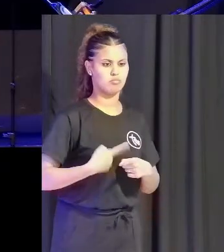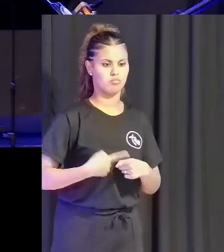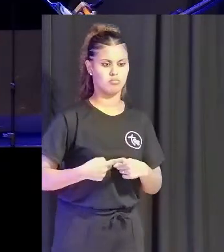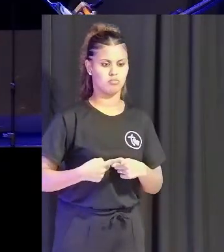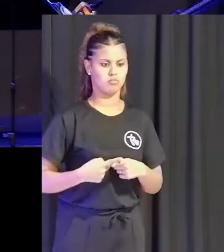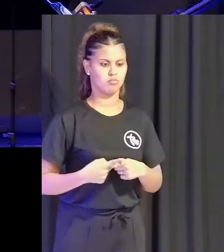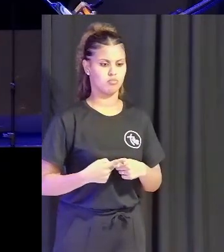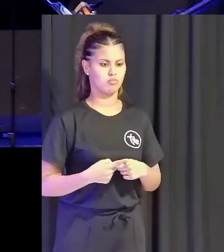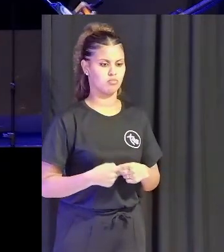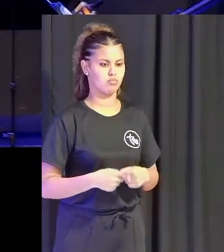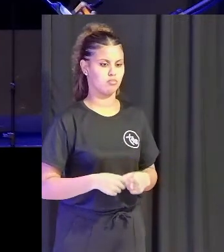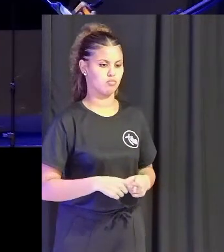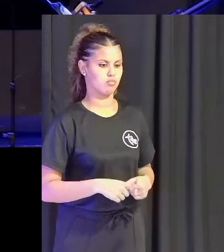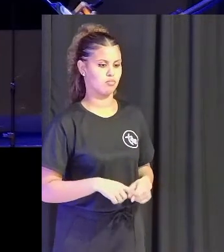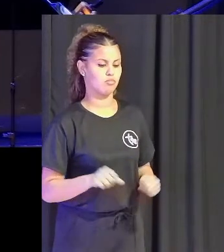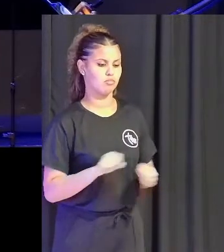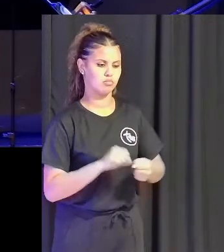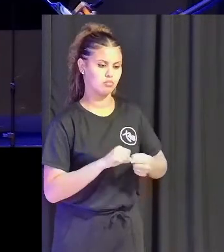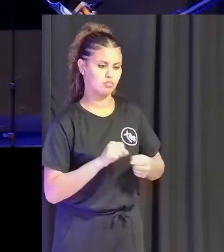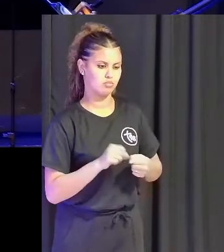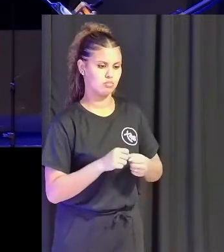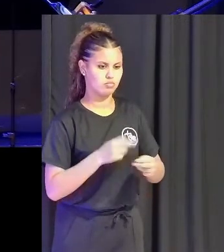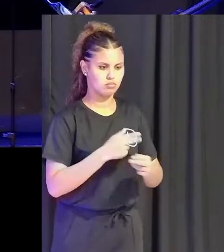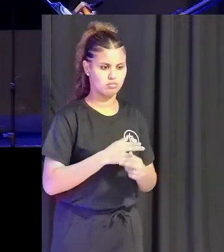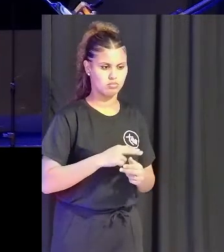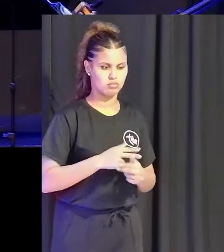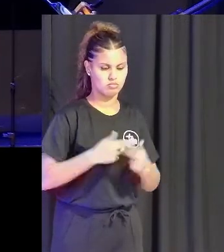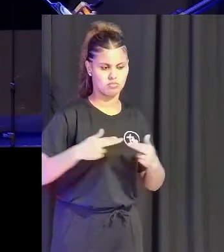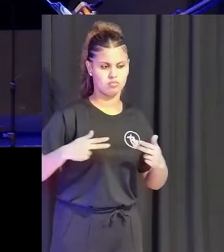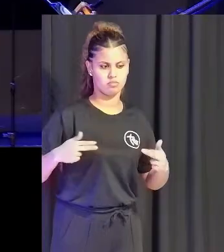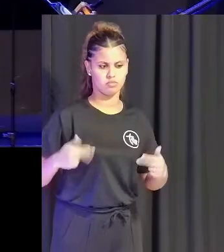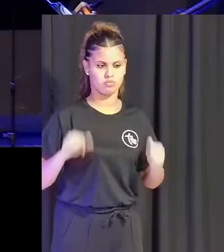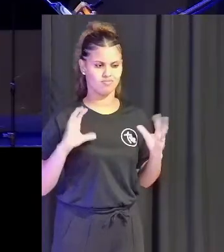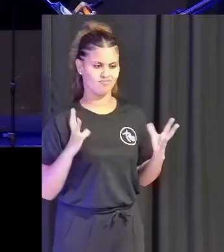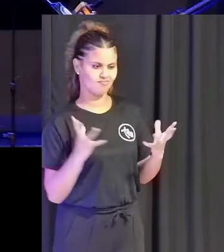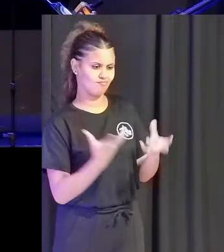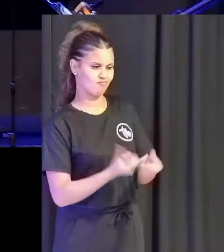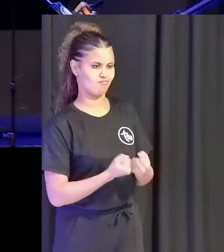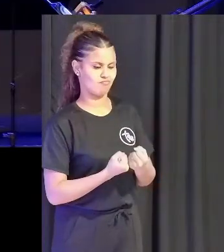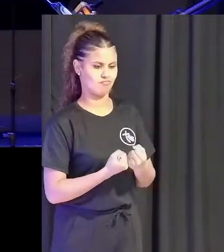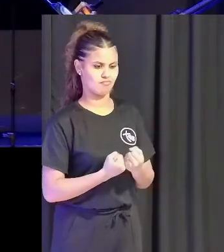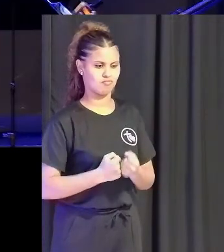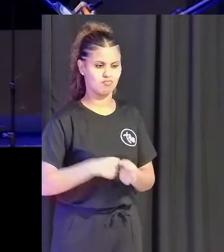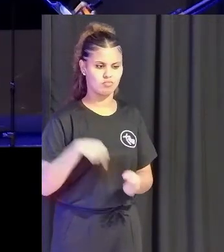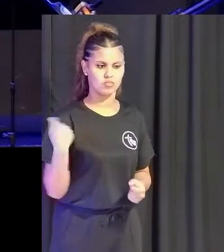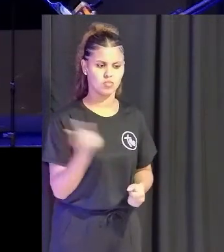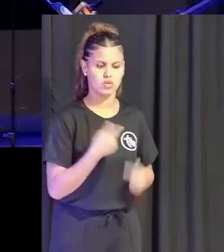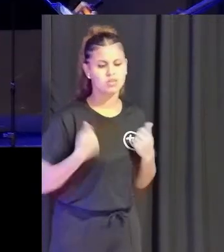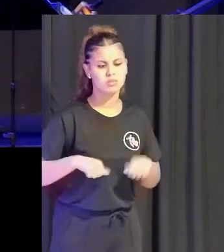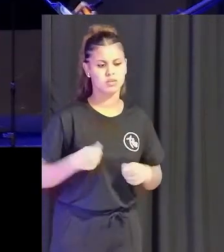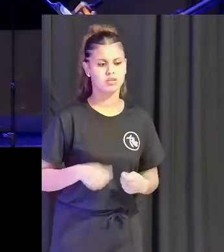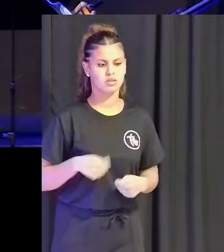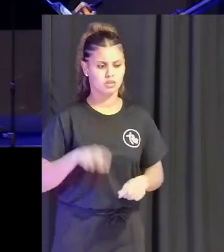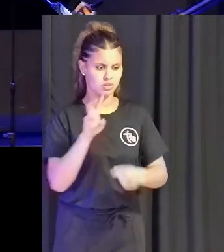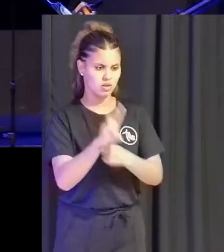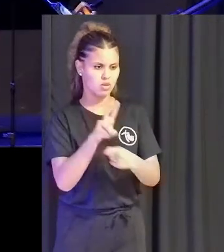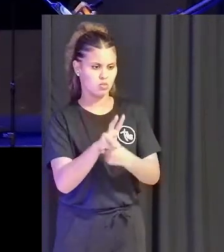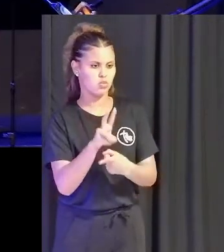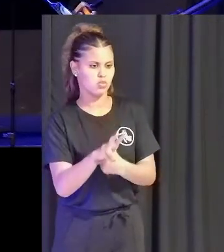se a gente não se cuida, não faz a nossa parte, se a gente não mantém nosso olhar com o